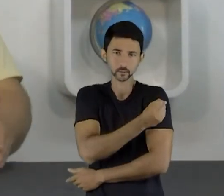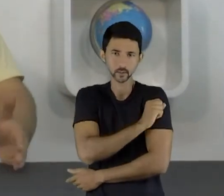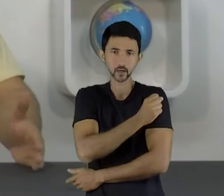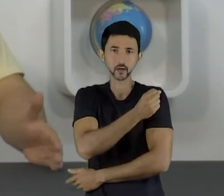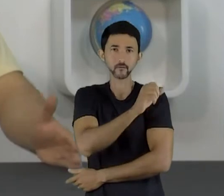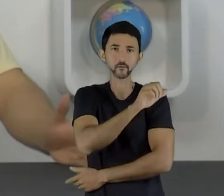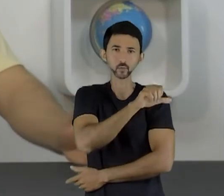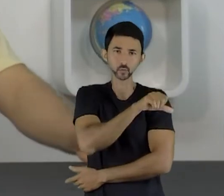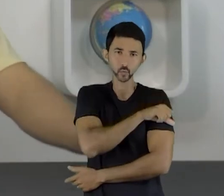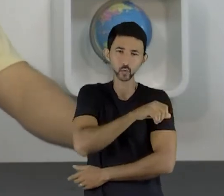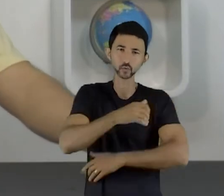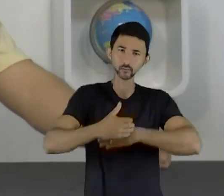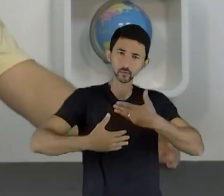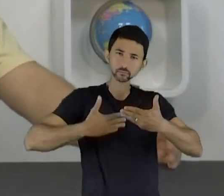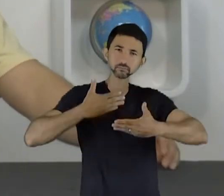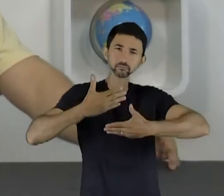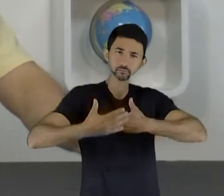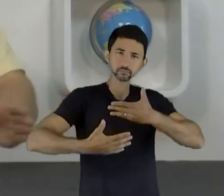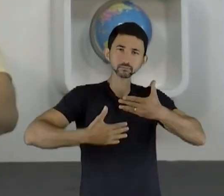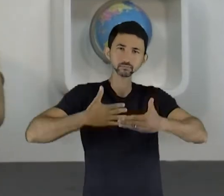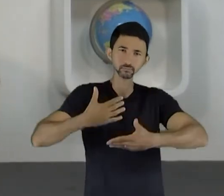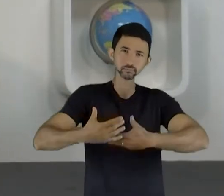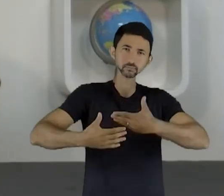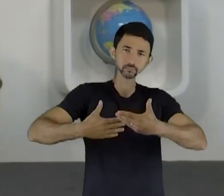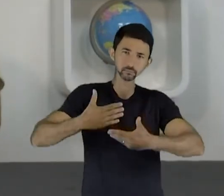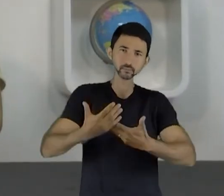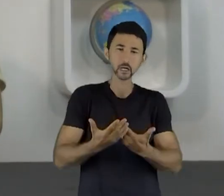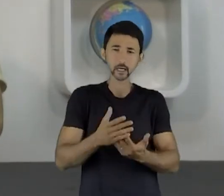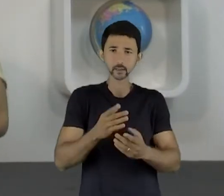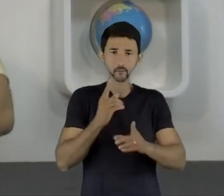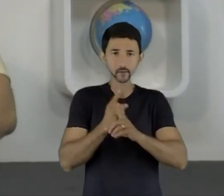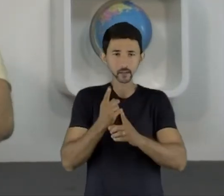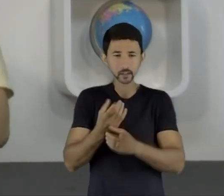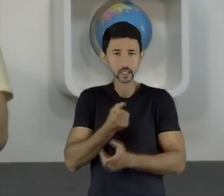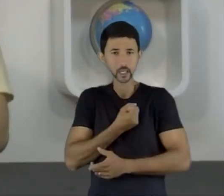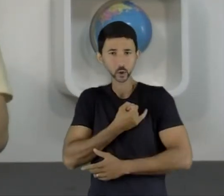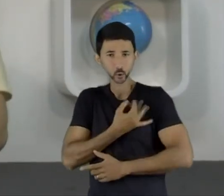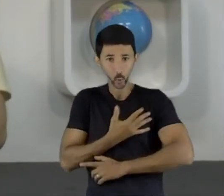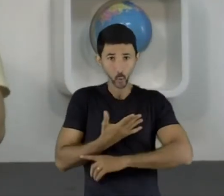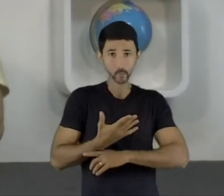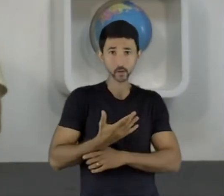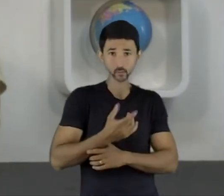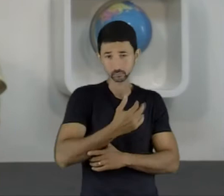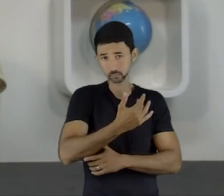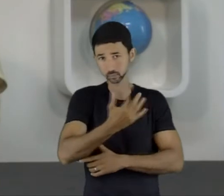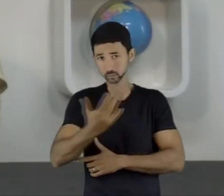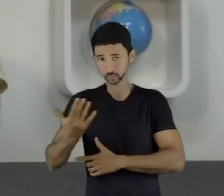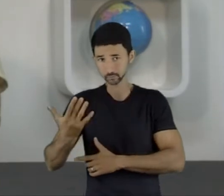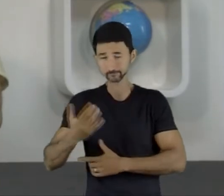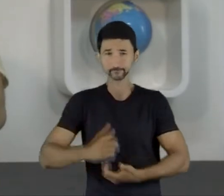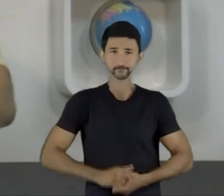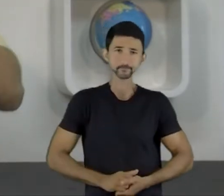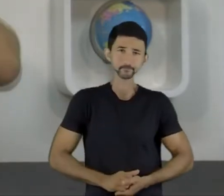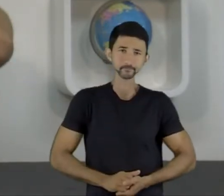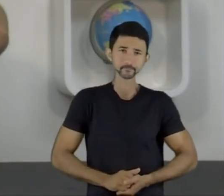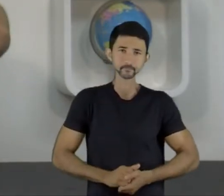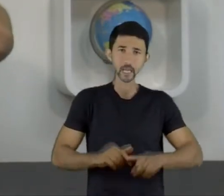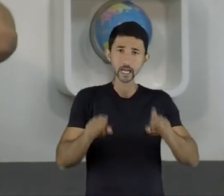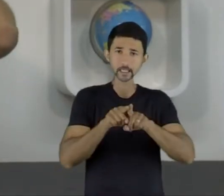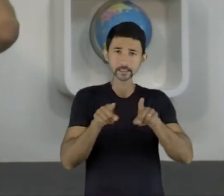encontrando, vamos dizer assim, outros tipos de números que não são somente esses que servem para contagem. De